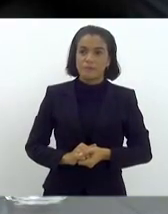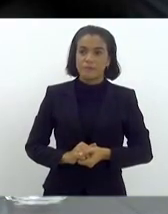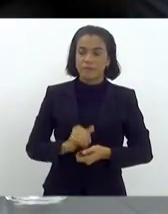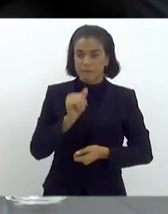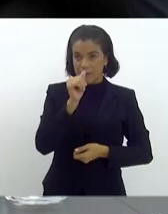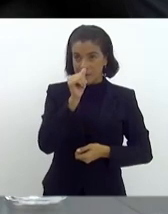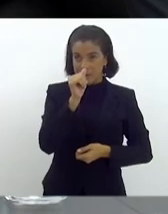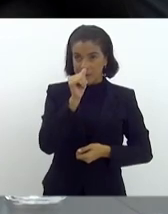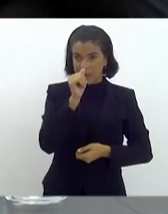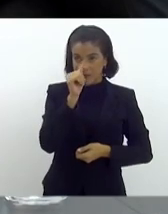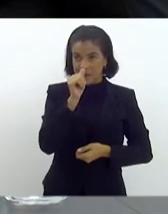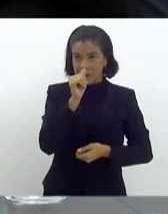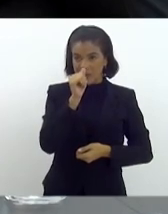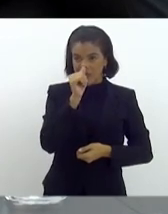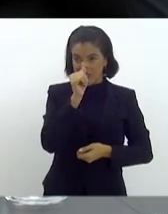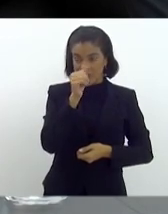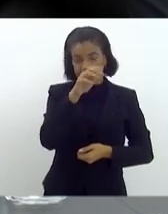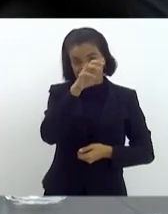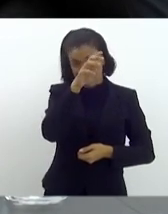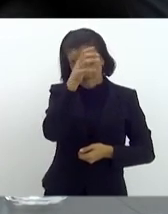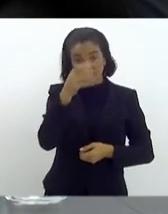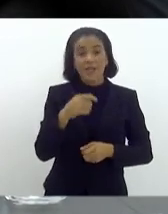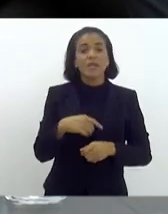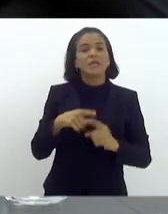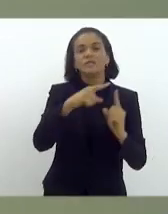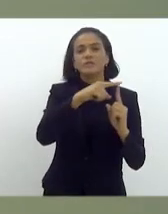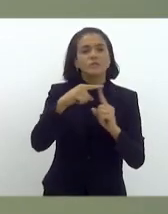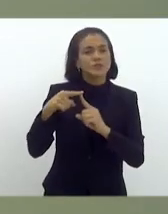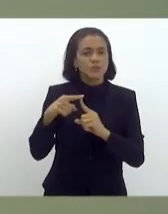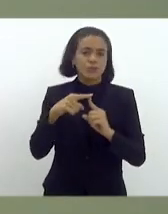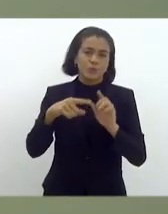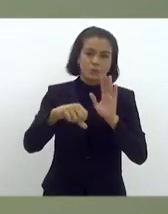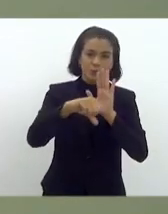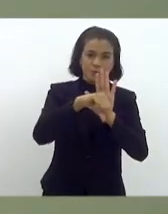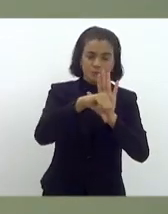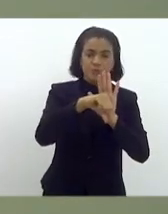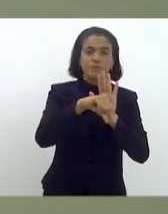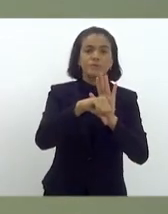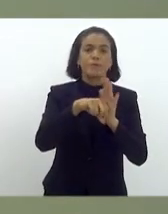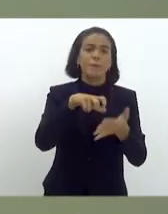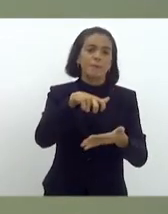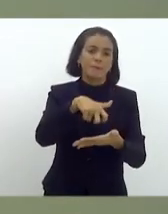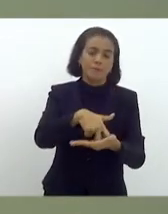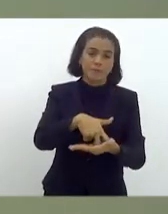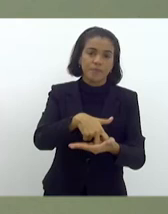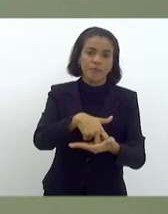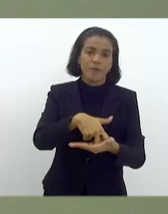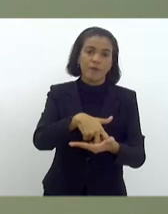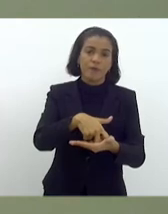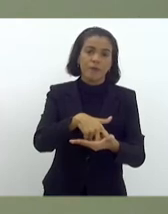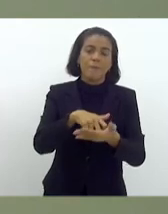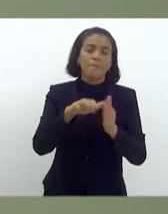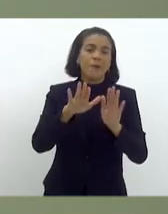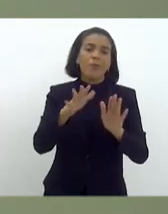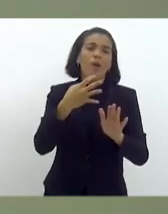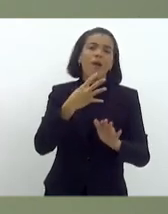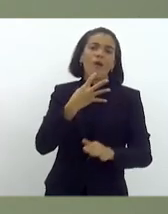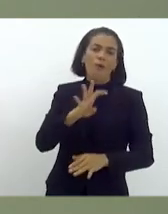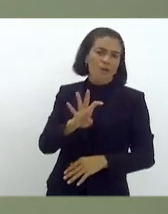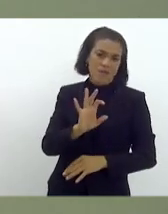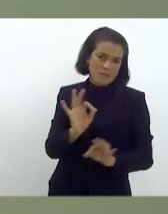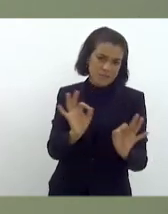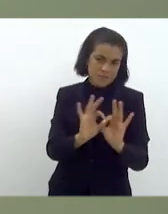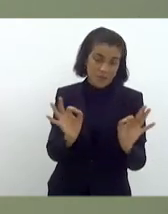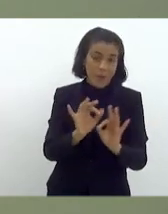eu também trouxe aqui esse tipo penal que ele não é tão conhecido assim é mas justamente porque a gente fala